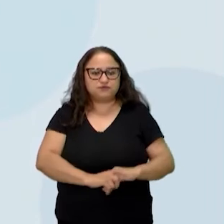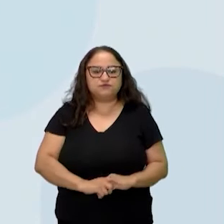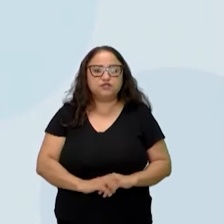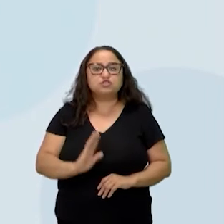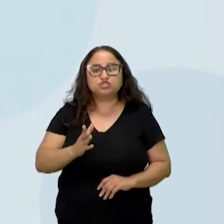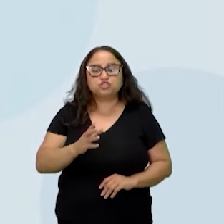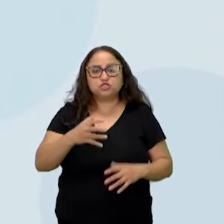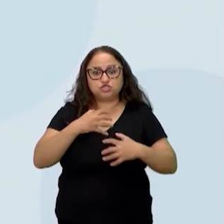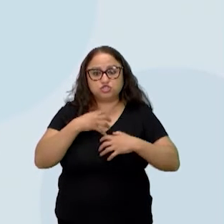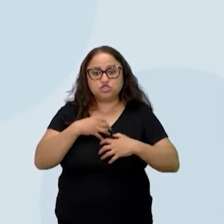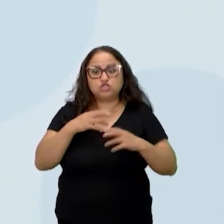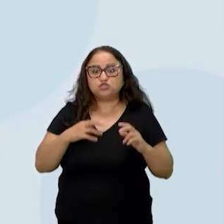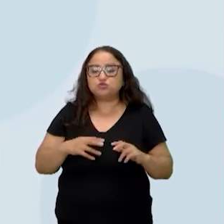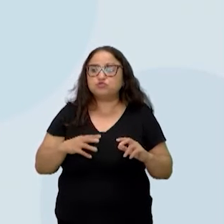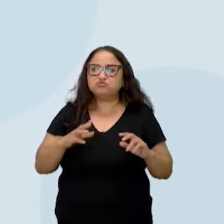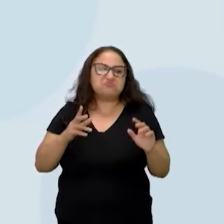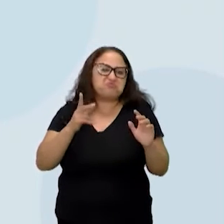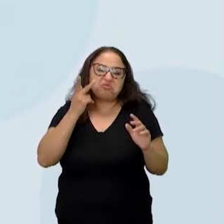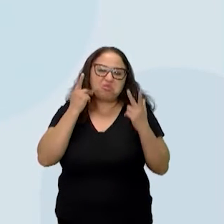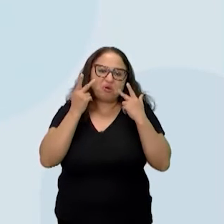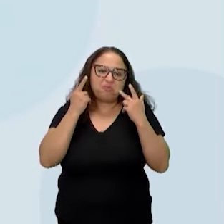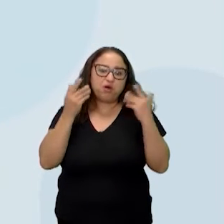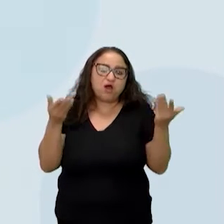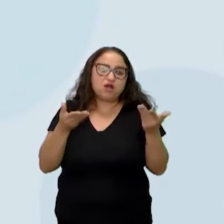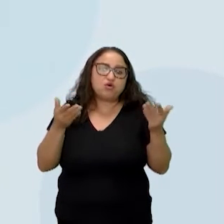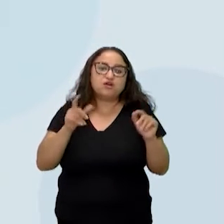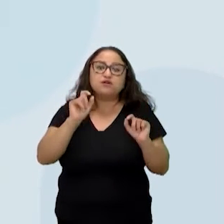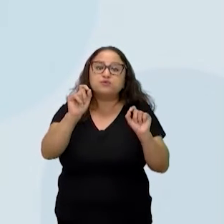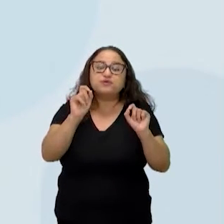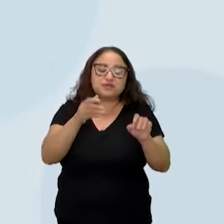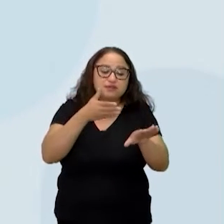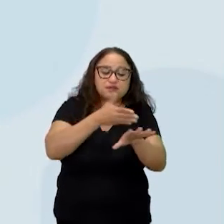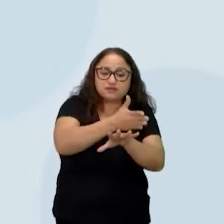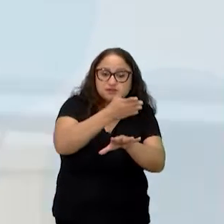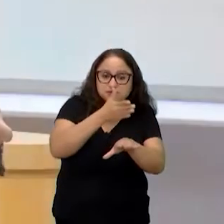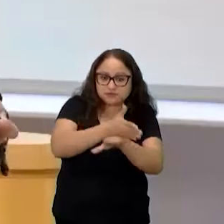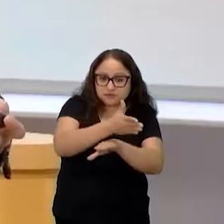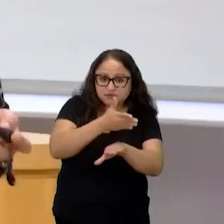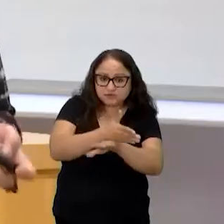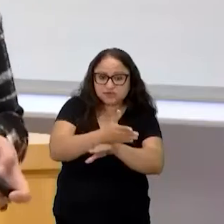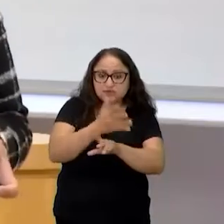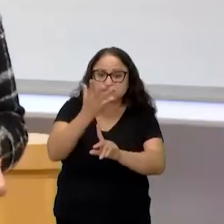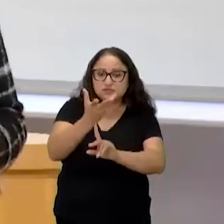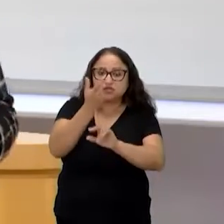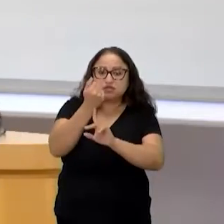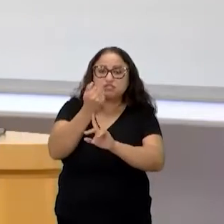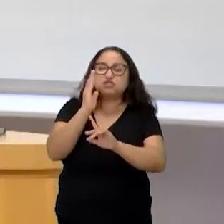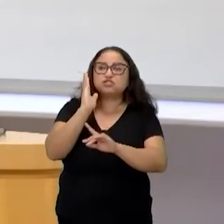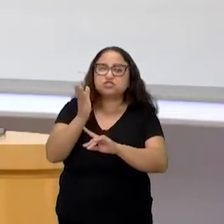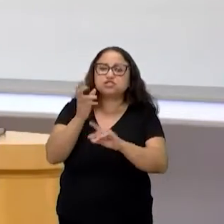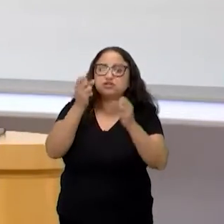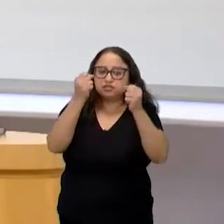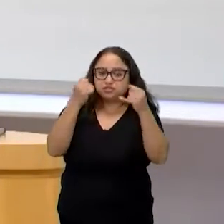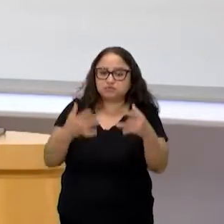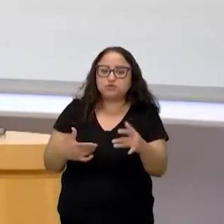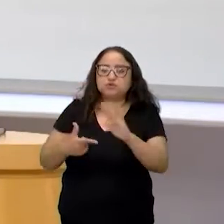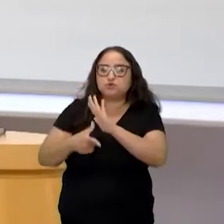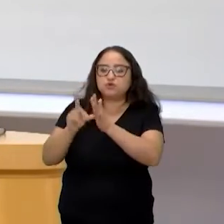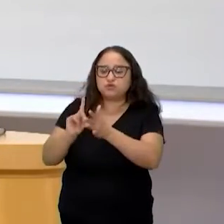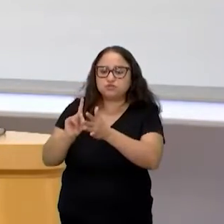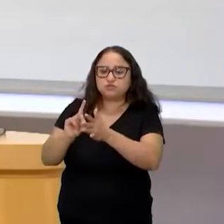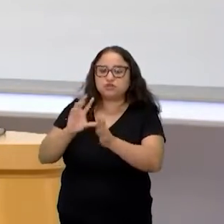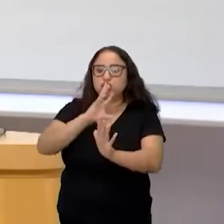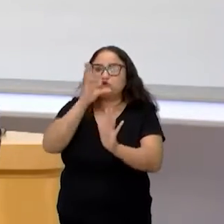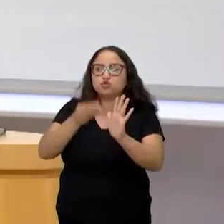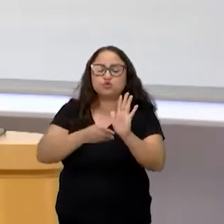artes visuais. Agora nós temos as intervenções artísticas. E o que é intervenção artística? A gente já falou sobre isso em aulas anteriores. Todo